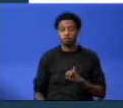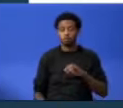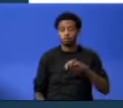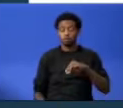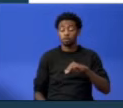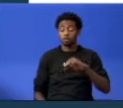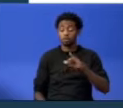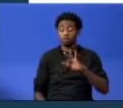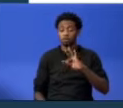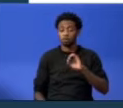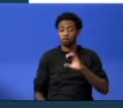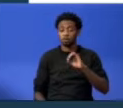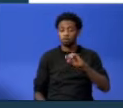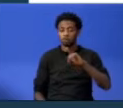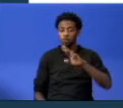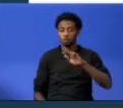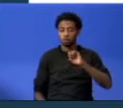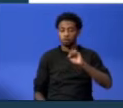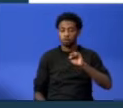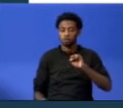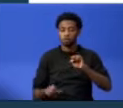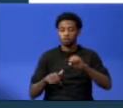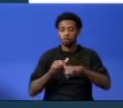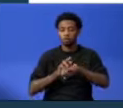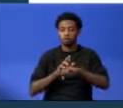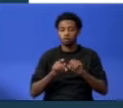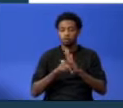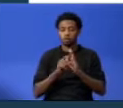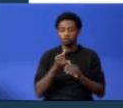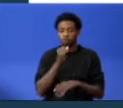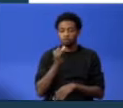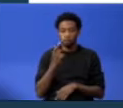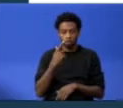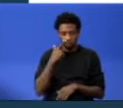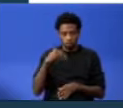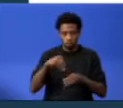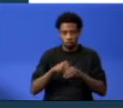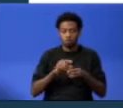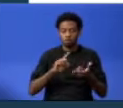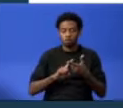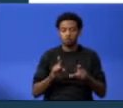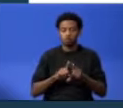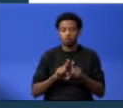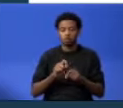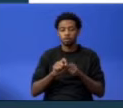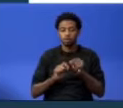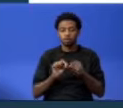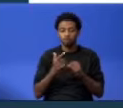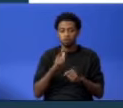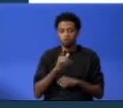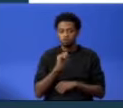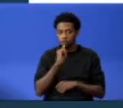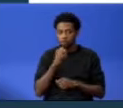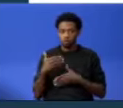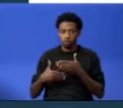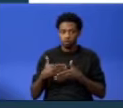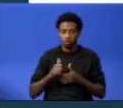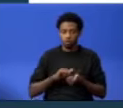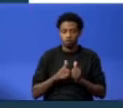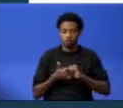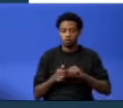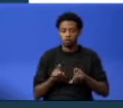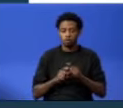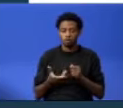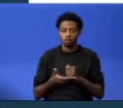as organelas responsáveis pela energia no músculo, e o núcleo da célula, que é responsável por garantir todo o processo de adaptação